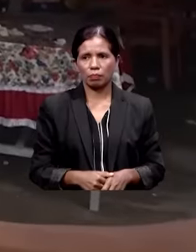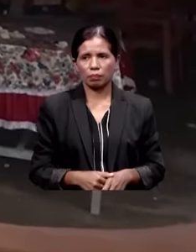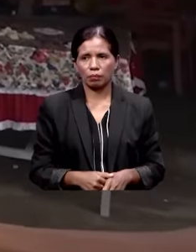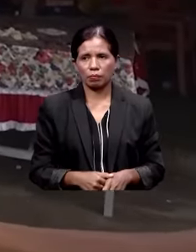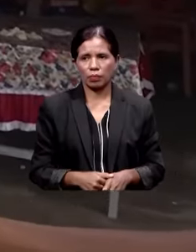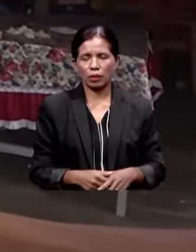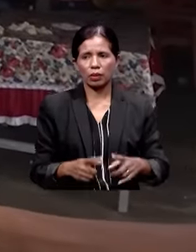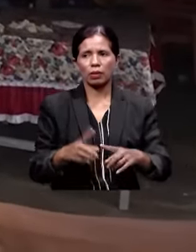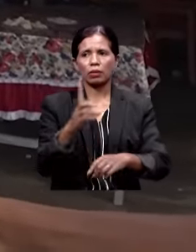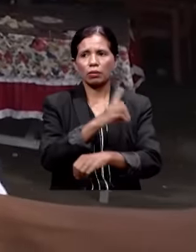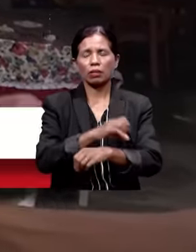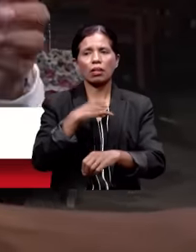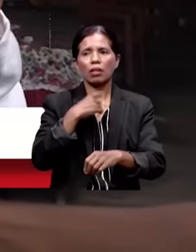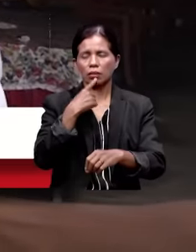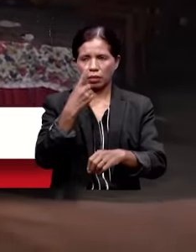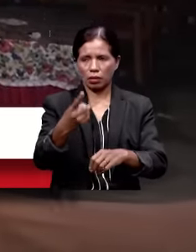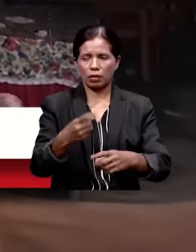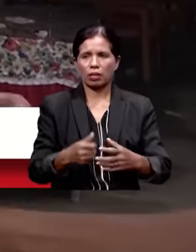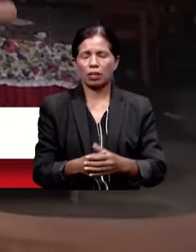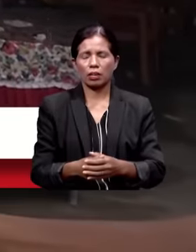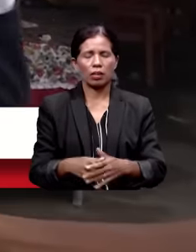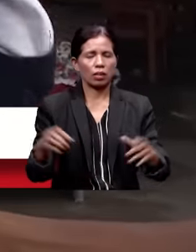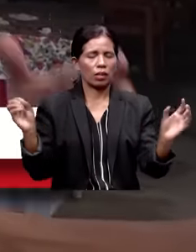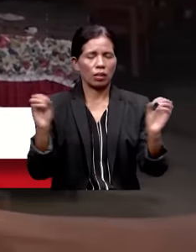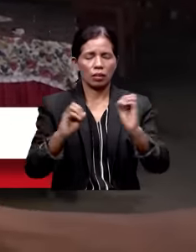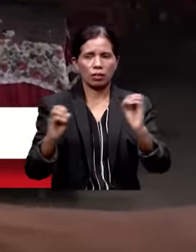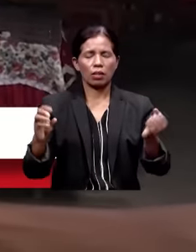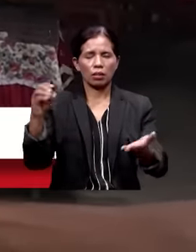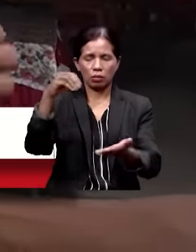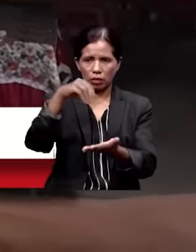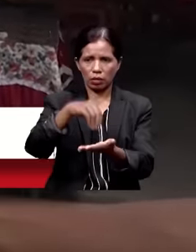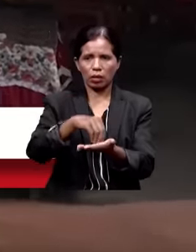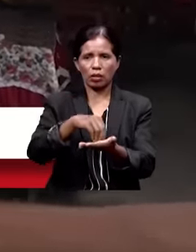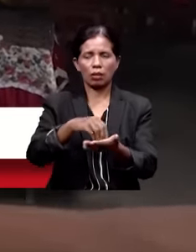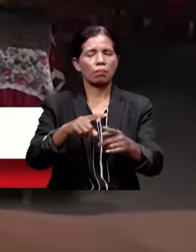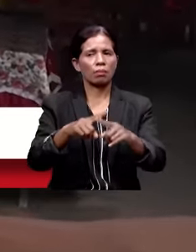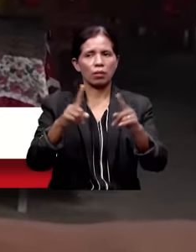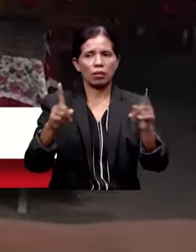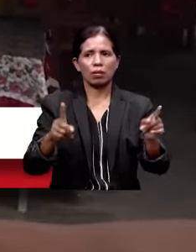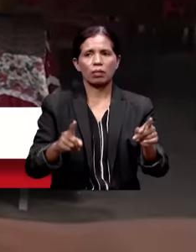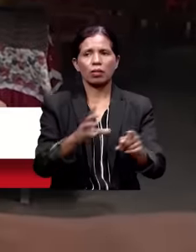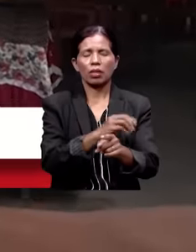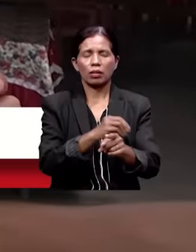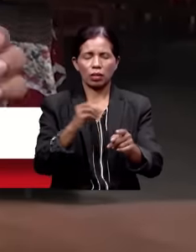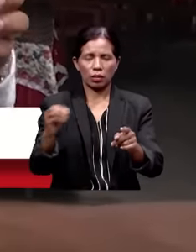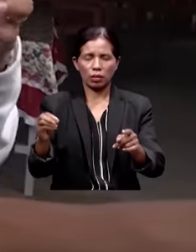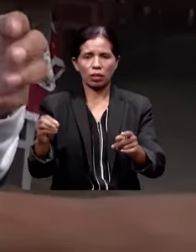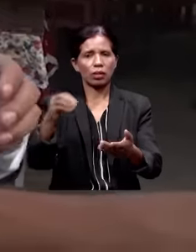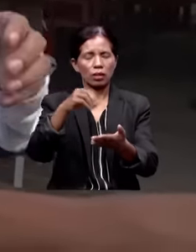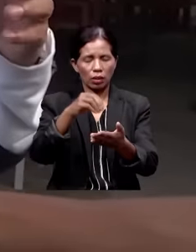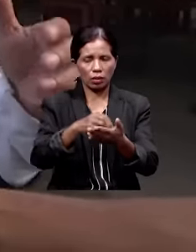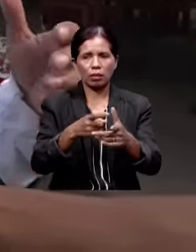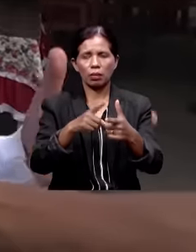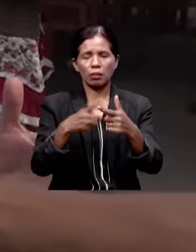Oi, eu tenho metido na audiência, na cata, ne la os marcação, mas bem, né, são pontos coordenados para depois